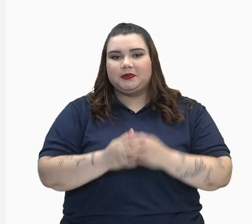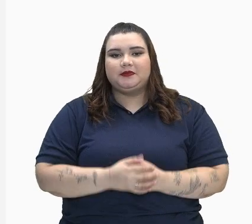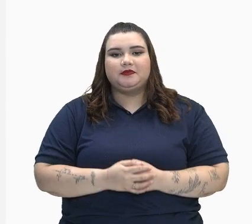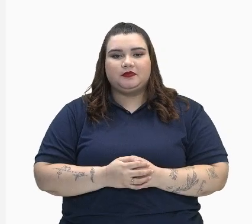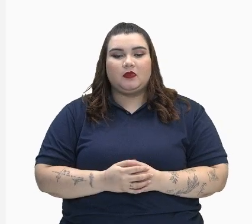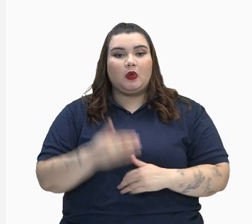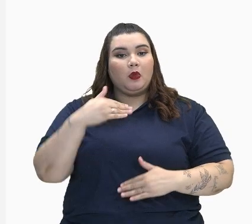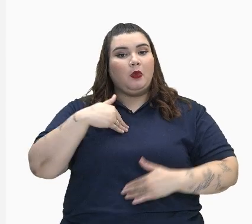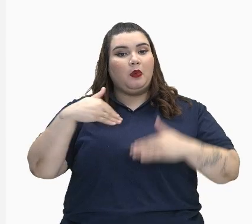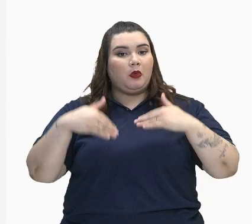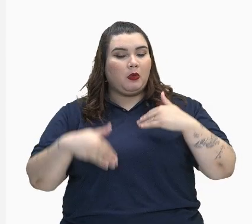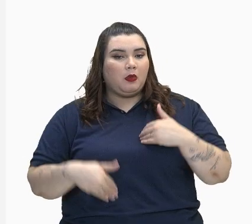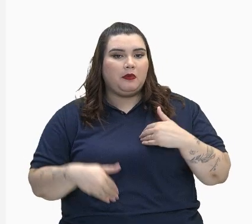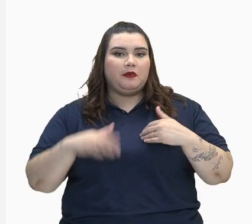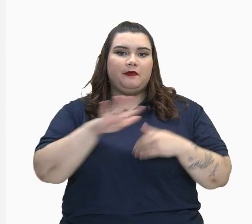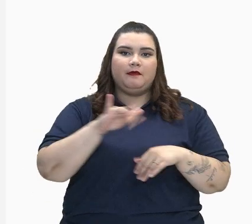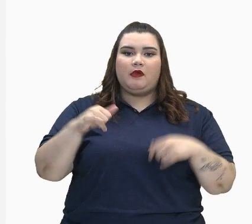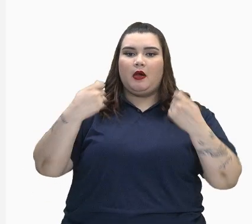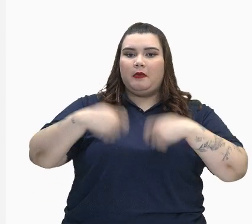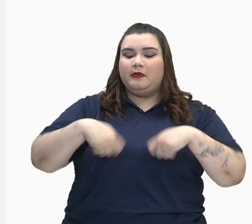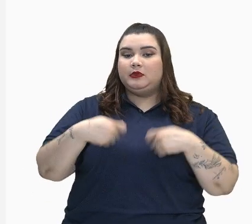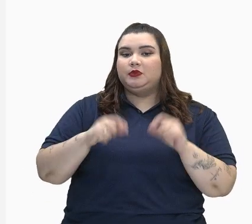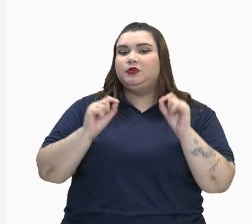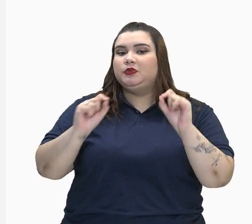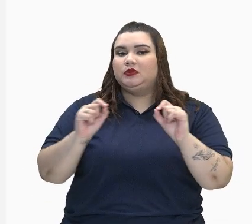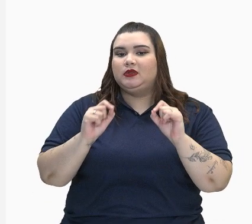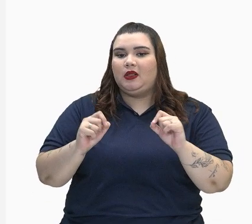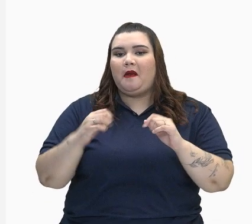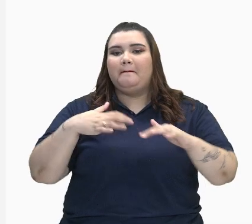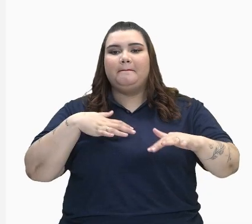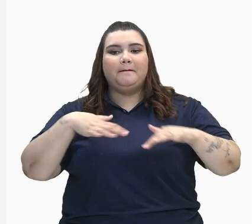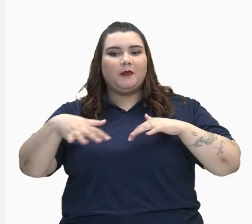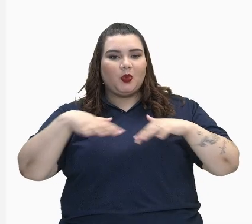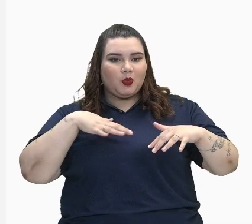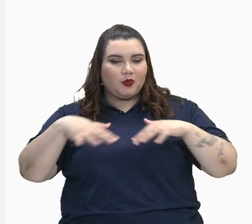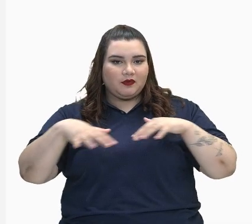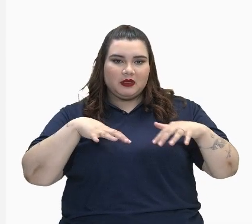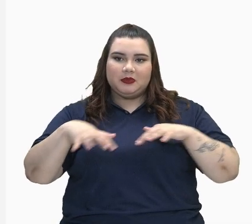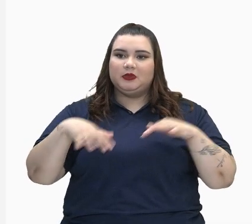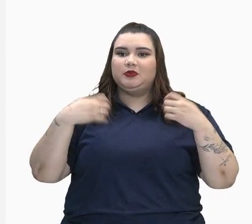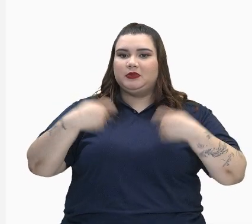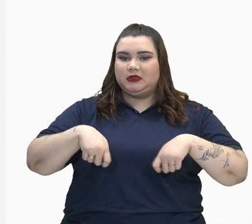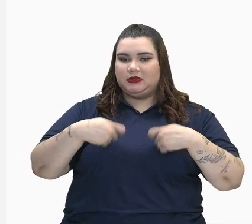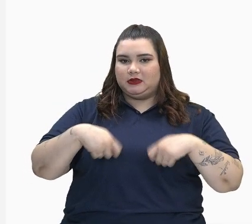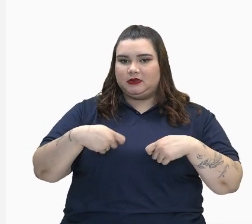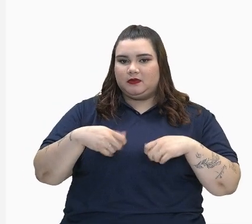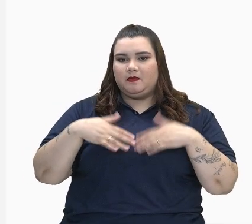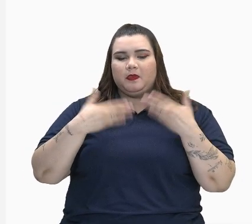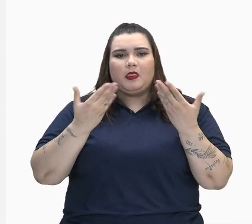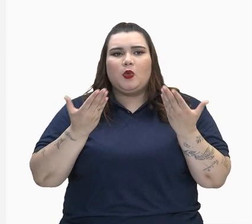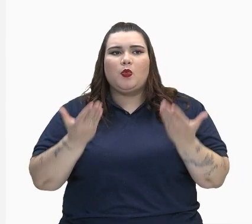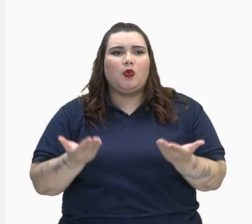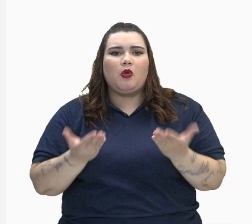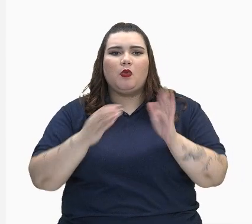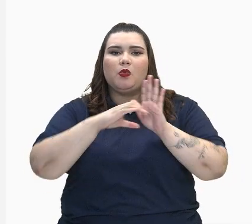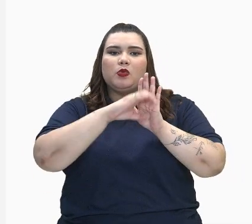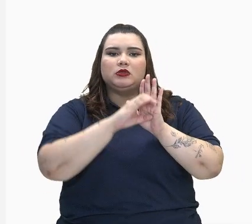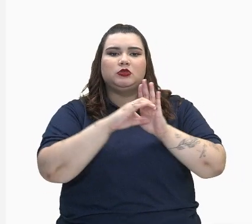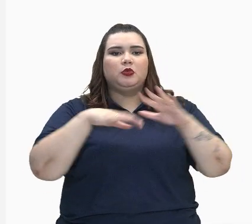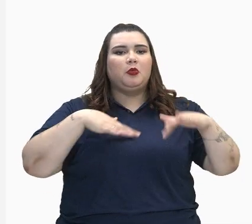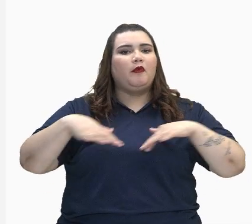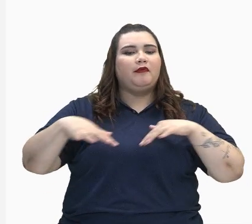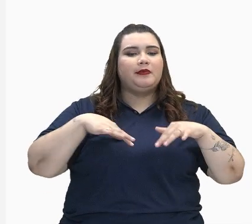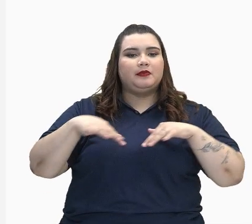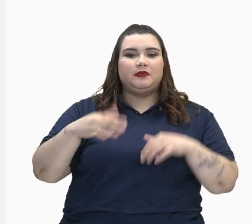O corpo, ele vai precisar de quê? De movimento. Então, qual é o conceito do